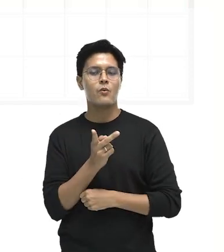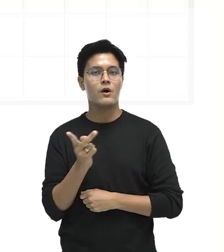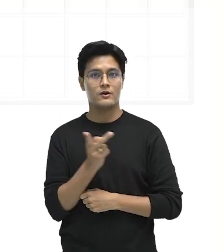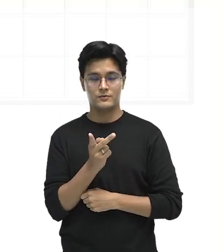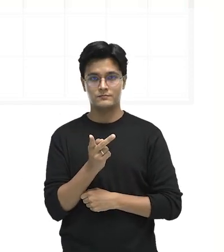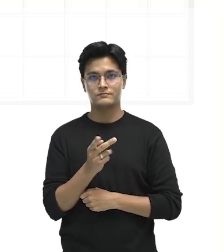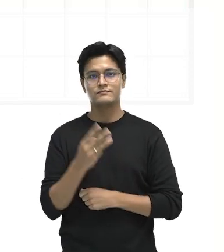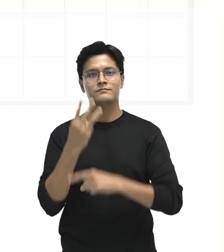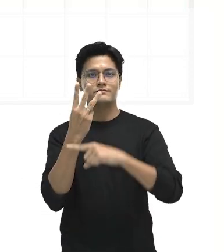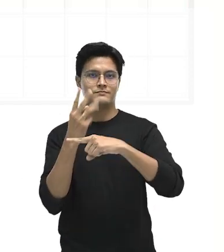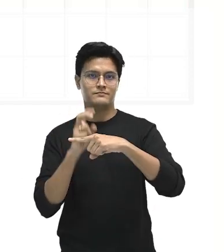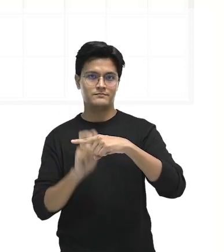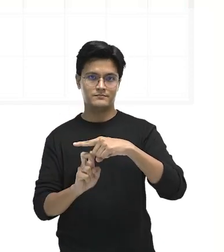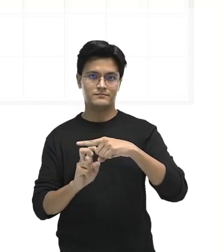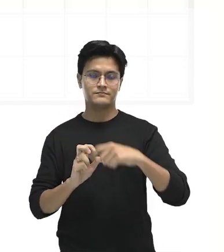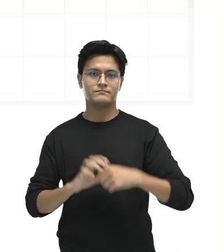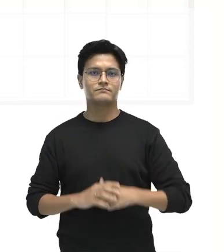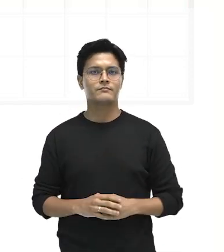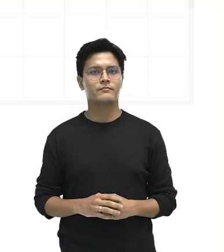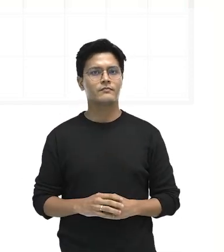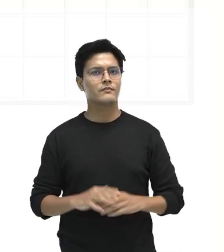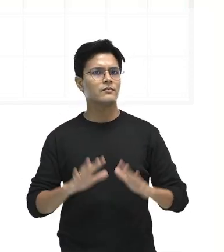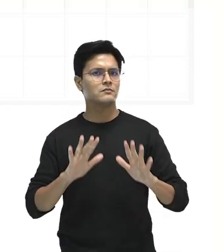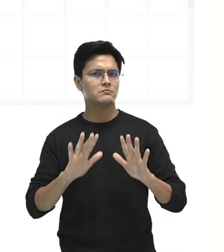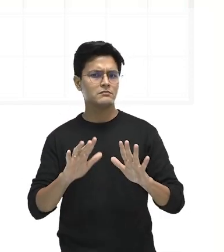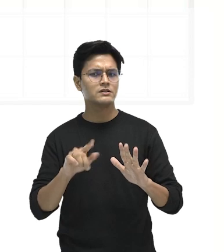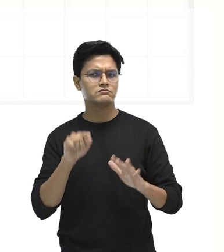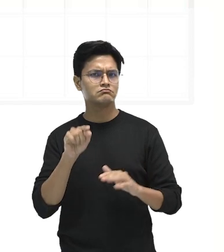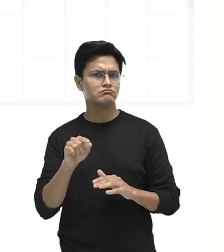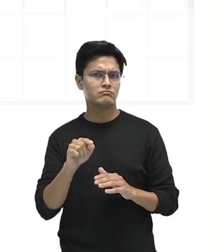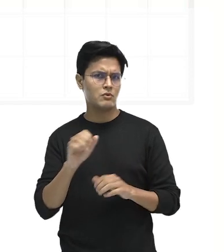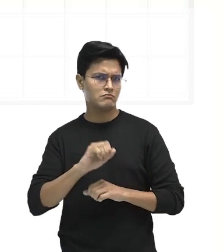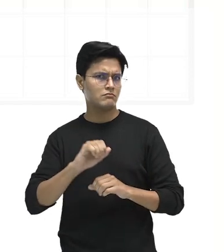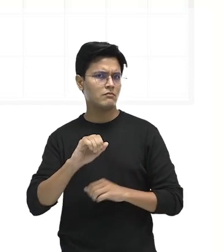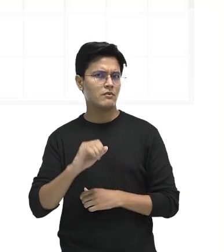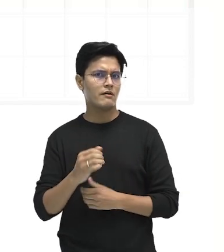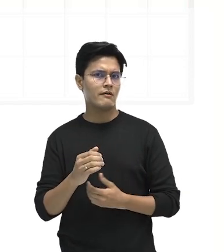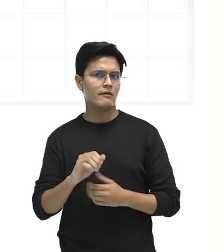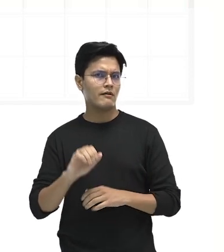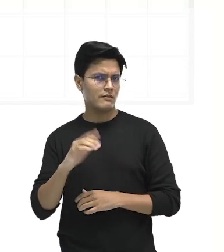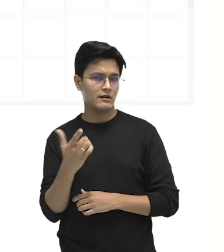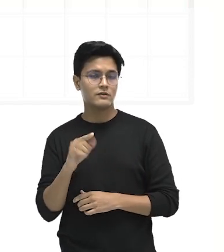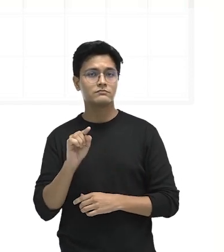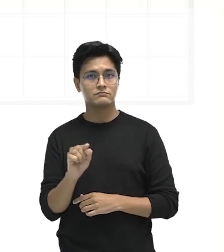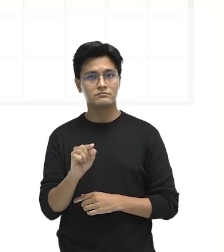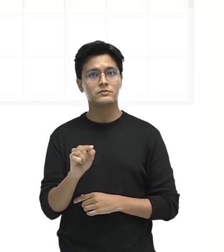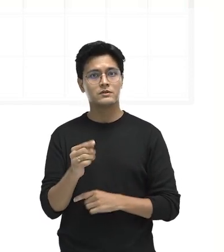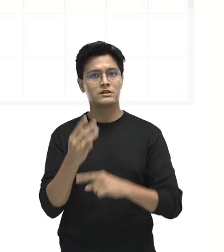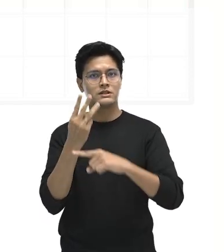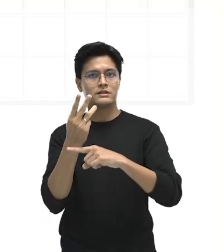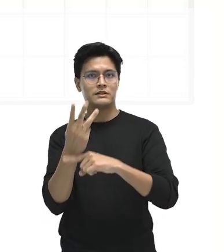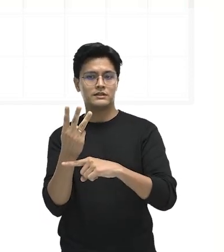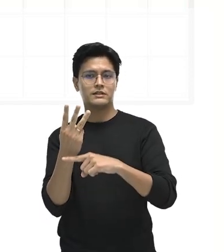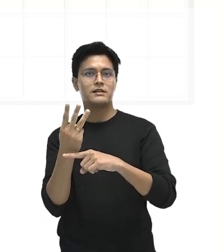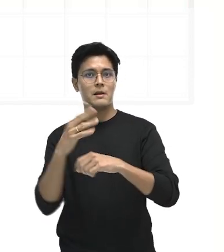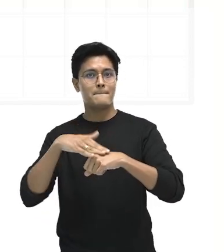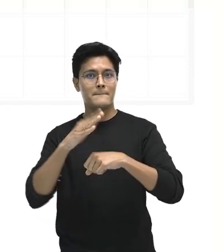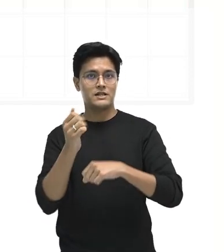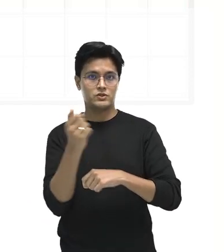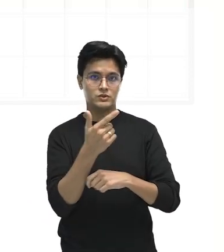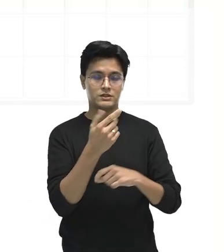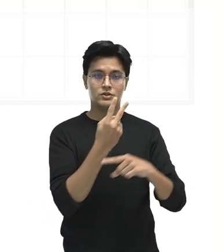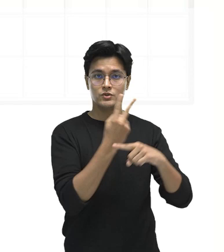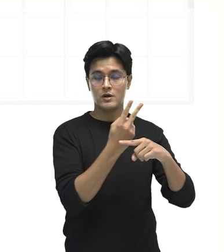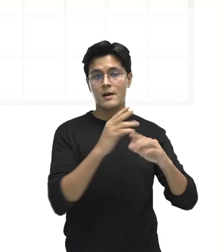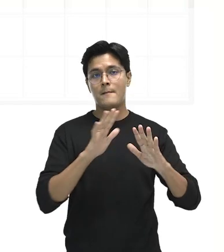fração, 3 sobre 5. Ah, professor, mas isso aí é muito lógico, né? Já que 3 é maior do que 2. Beleza. Só que